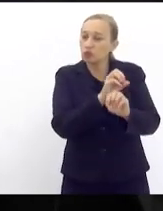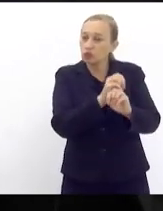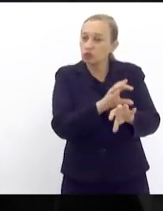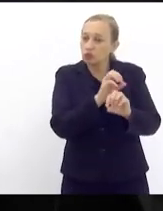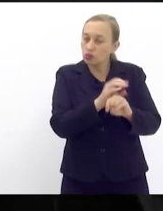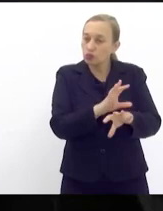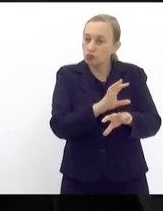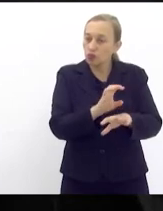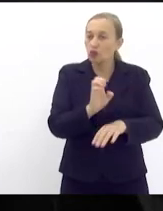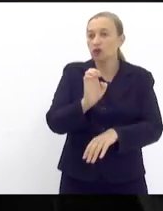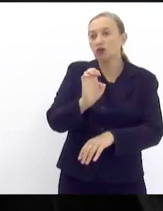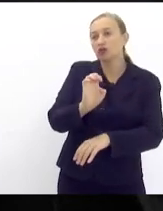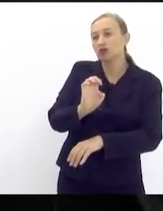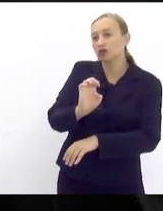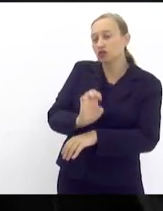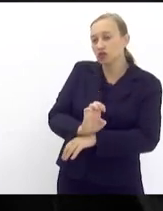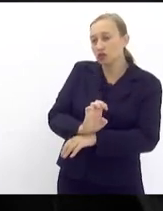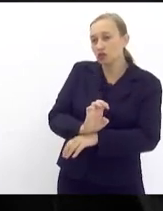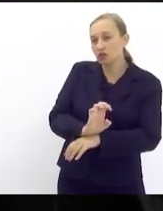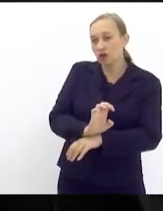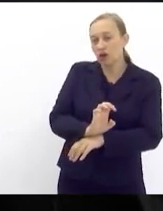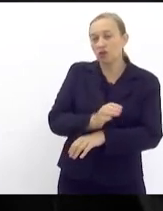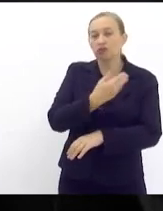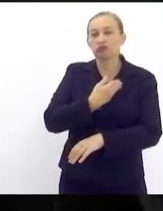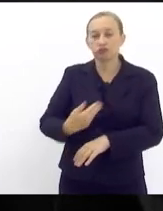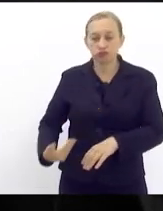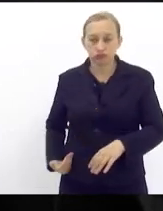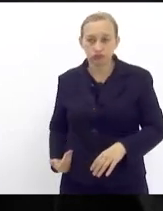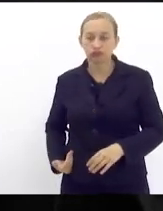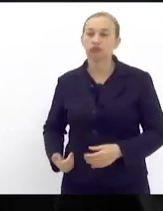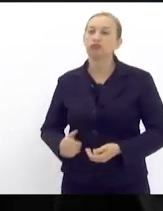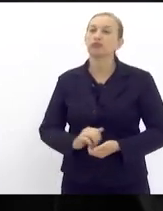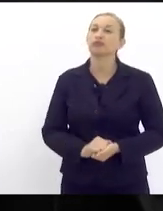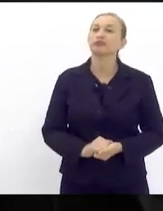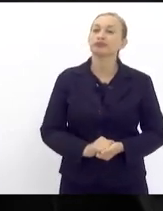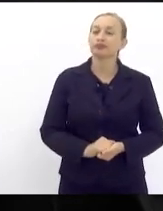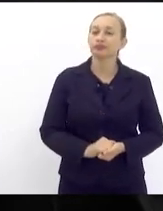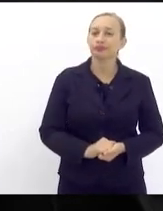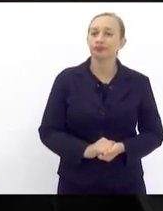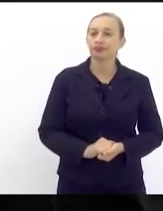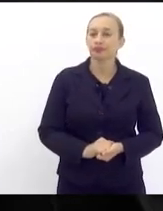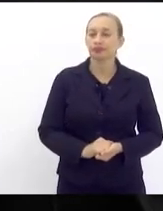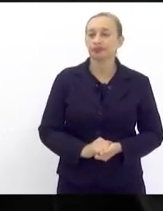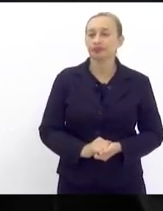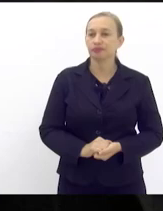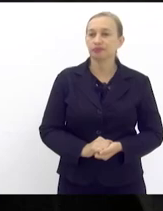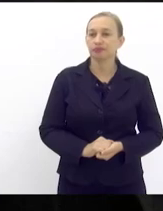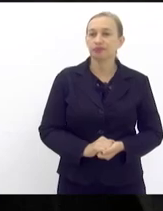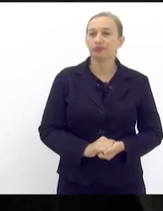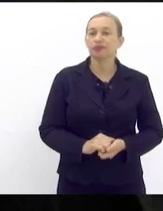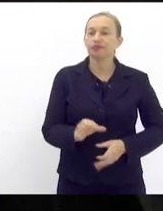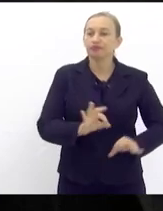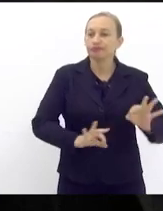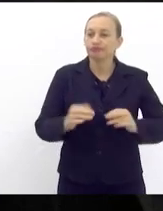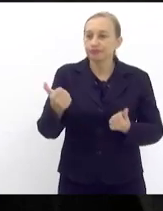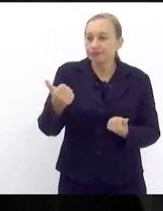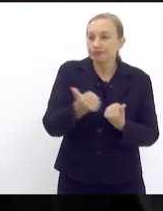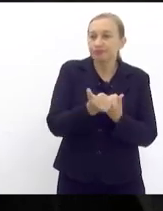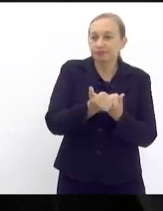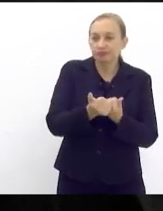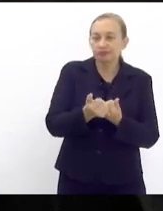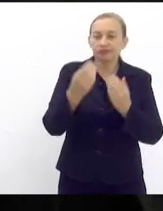pública estadual do estado do Rio de Janeiro programa de apoio